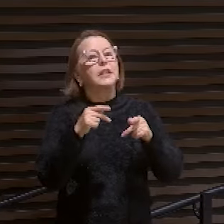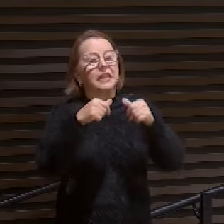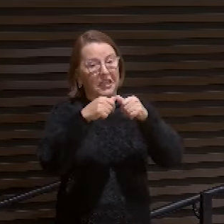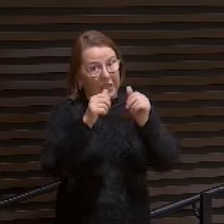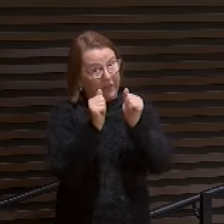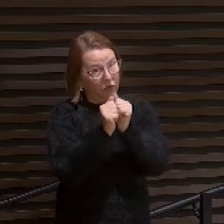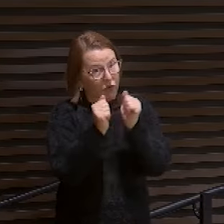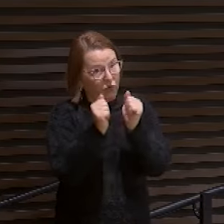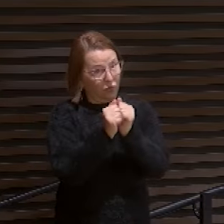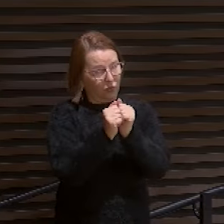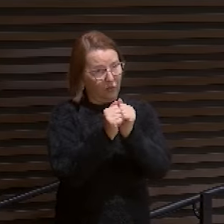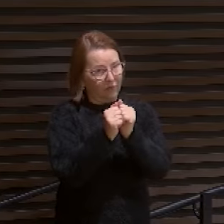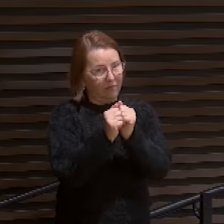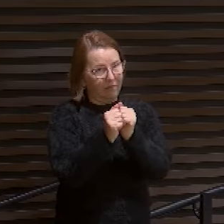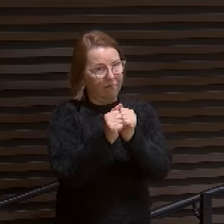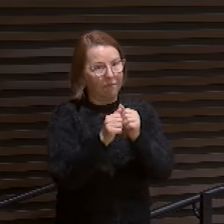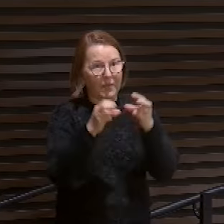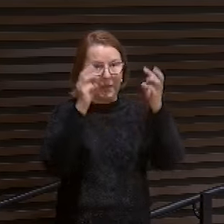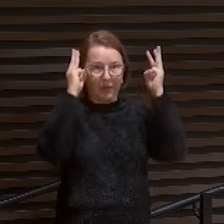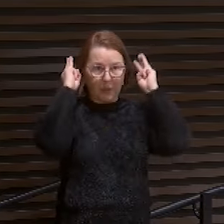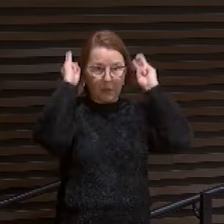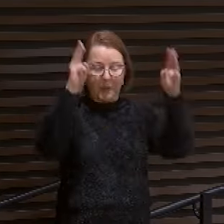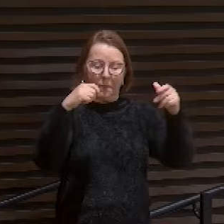e que ele ferisse aquela rocha,